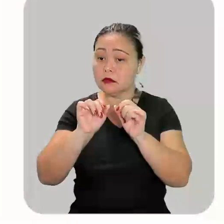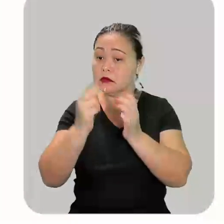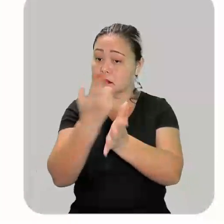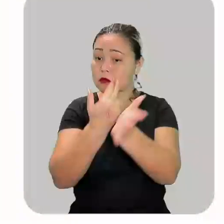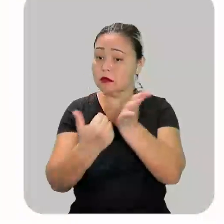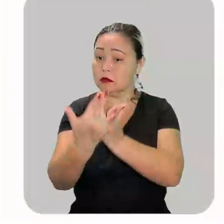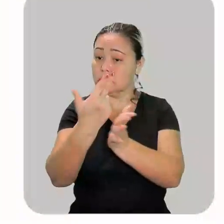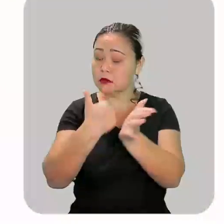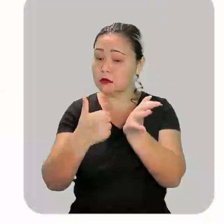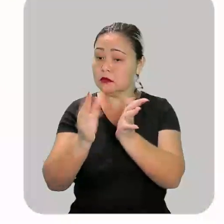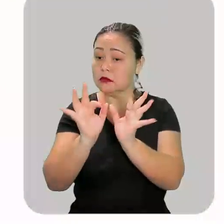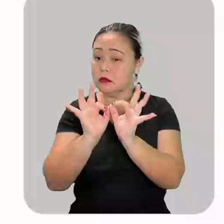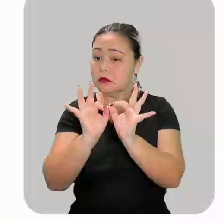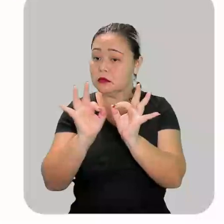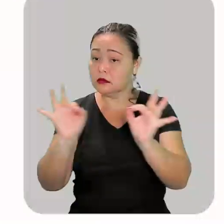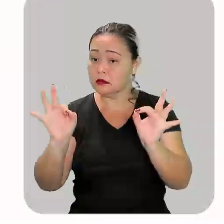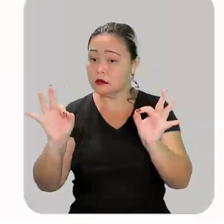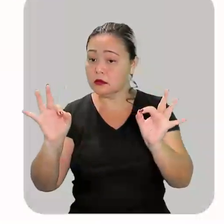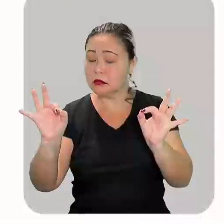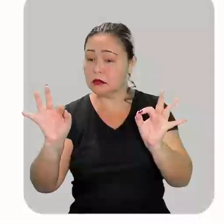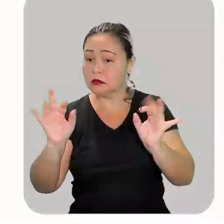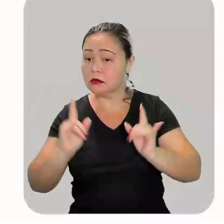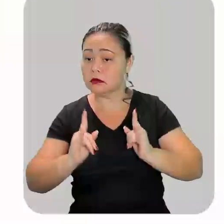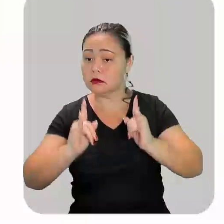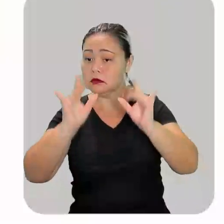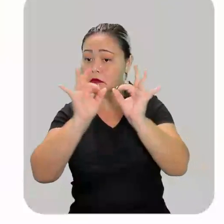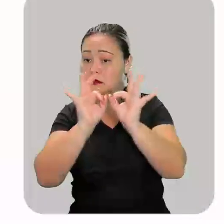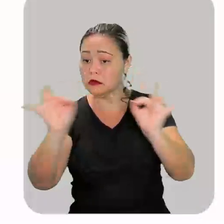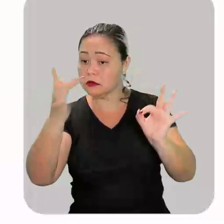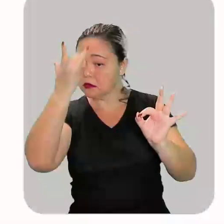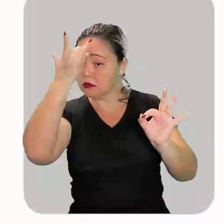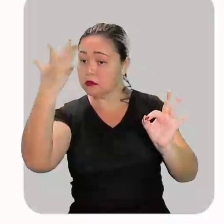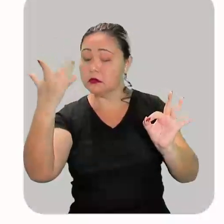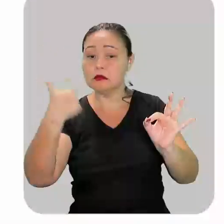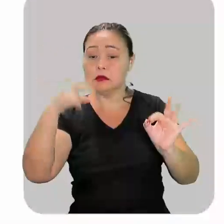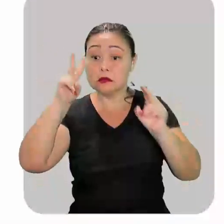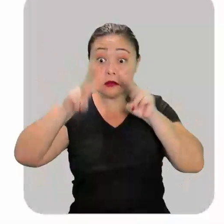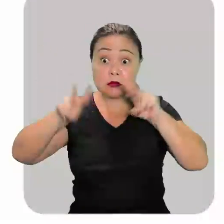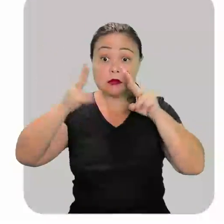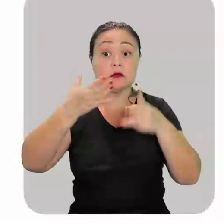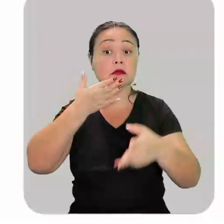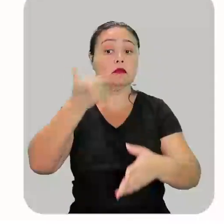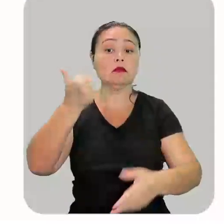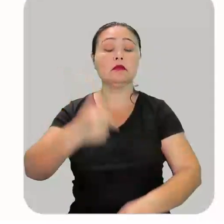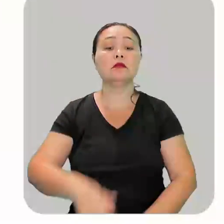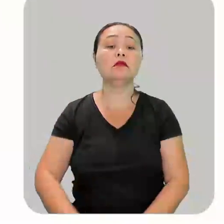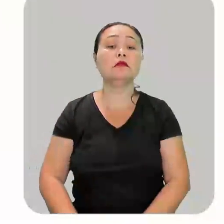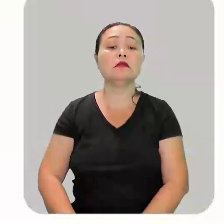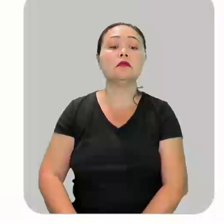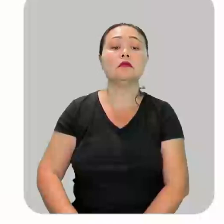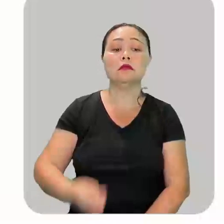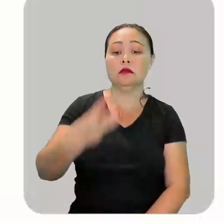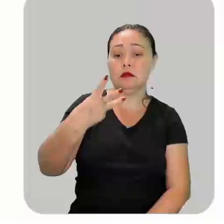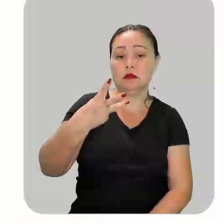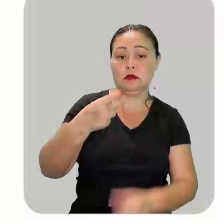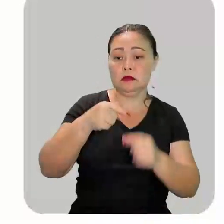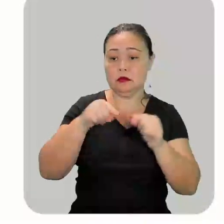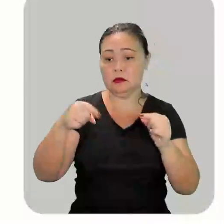desenhar ele aqui, ó, né? Para a gente ficar mais fácil. Tudo que a gente visualiza fica melhor, né? 2